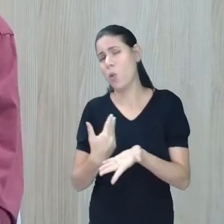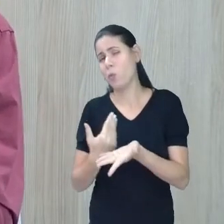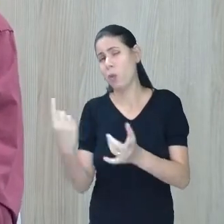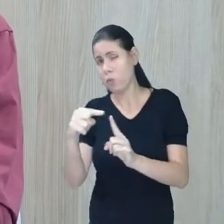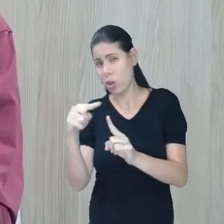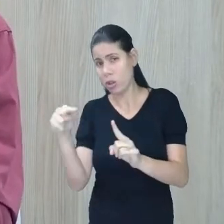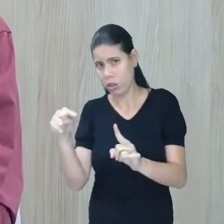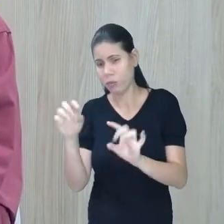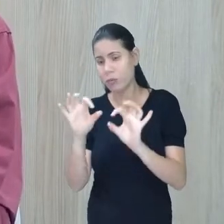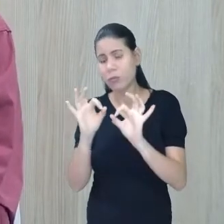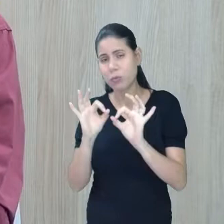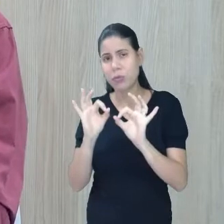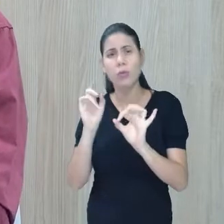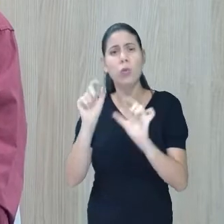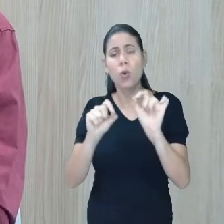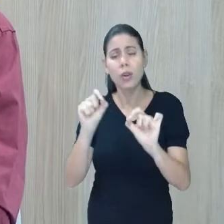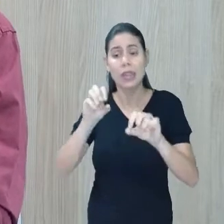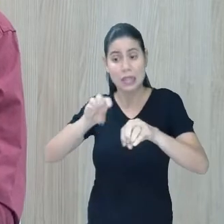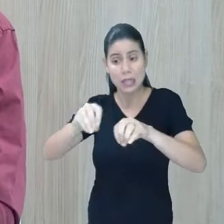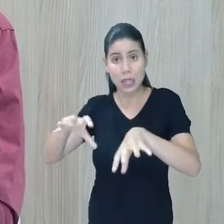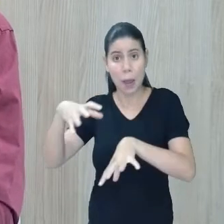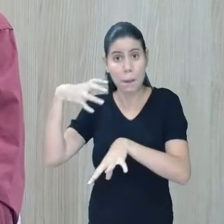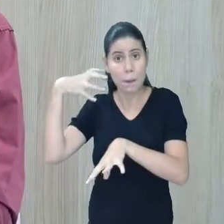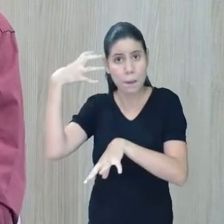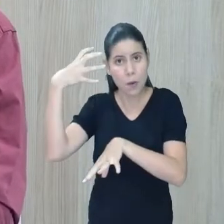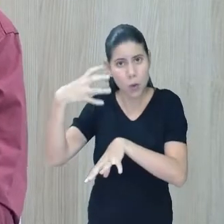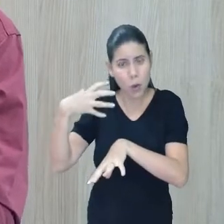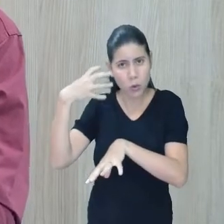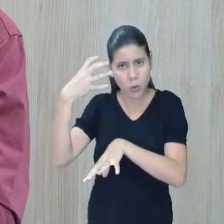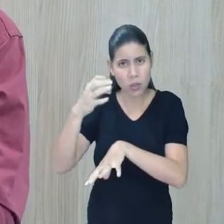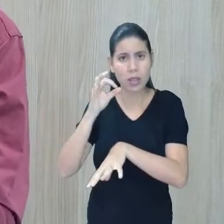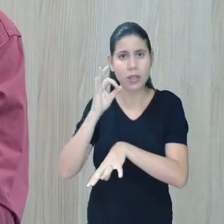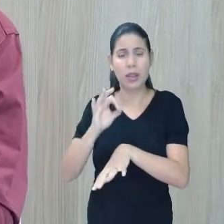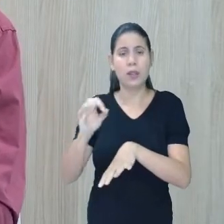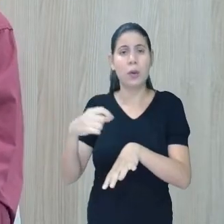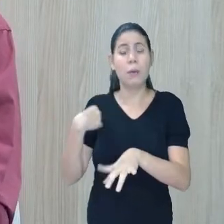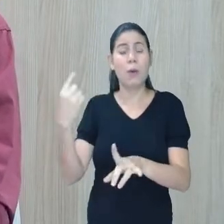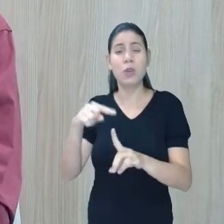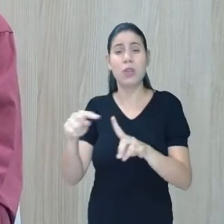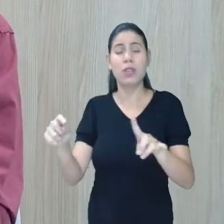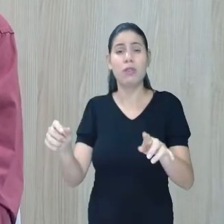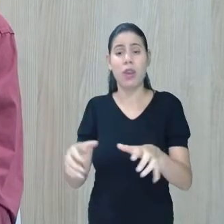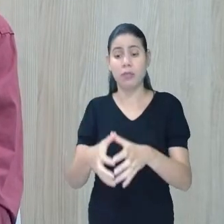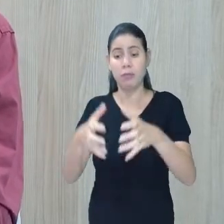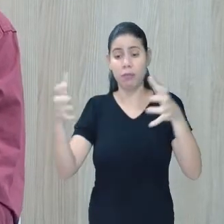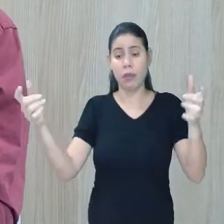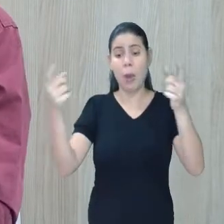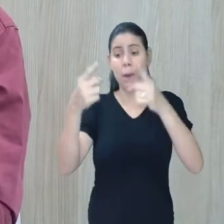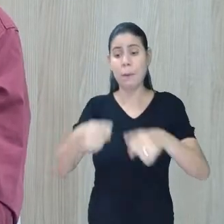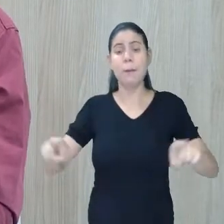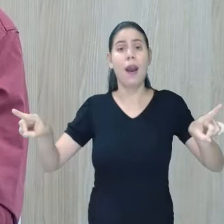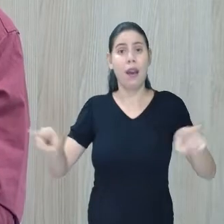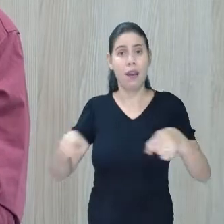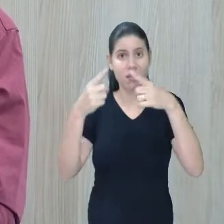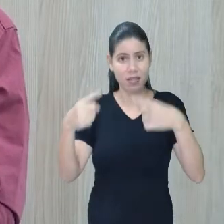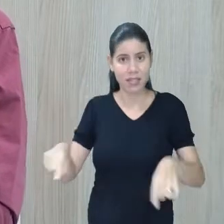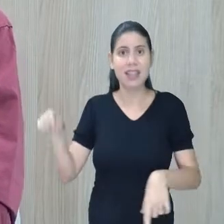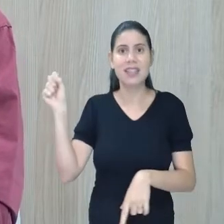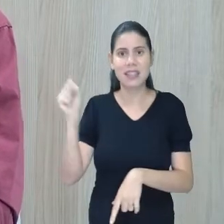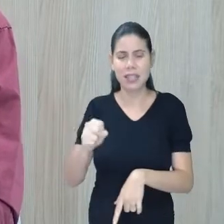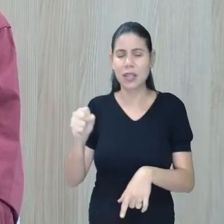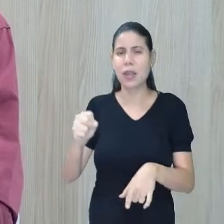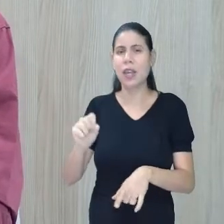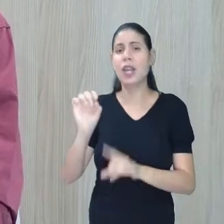nosso é ensinar música para criar a primeira banda filarmônica do Brasil com foco na pessoa com deficiência, em especial o surdo, já